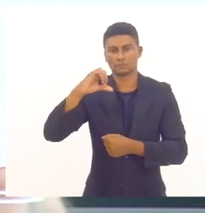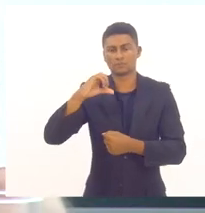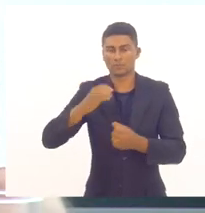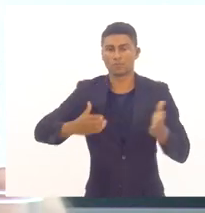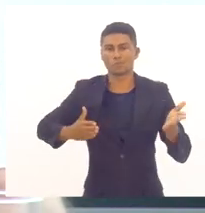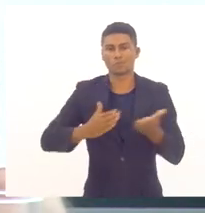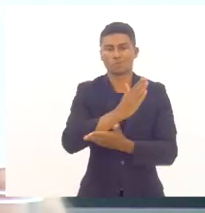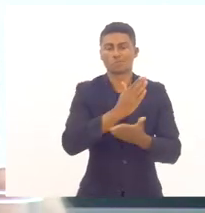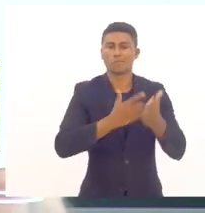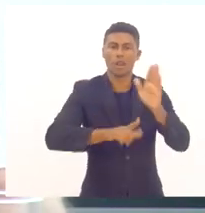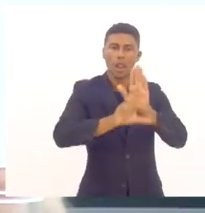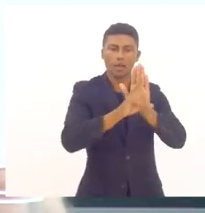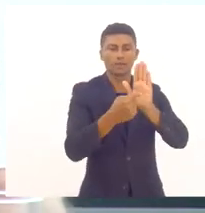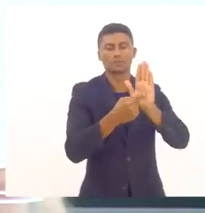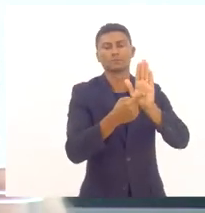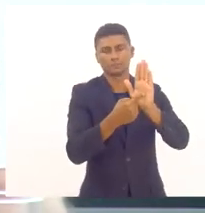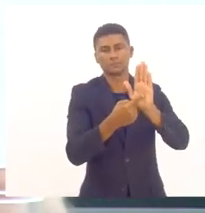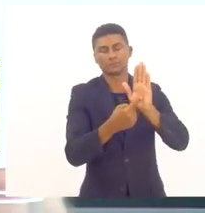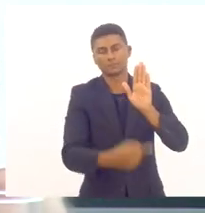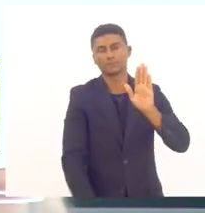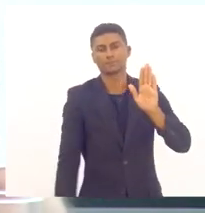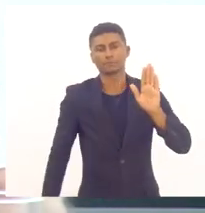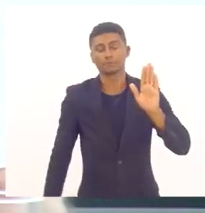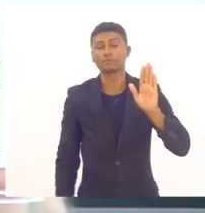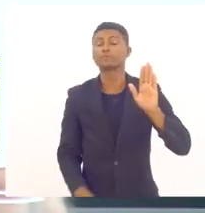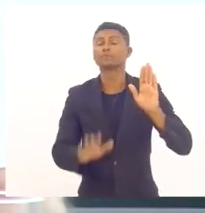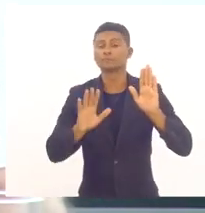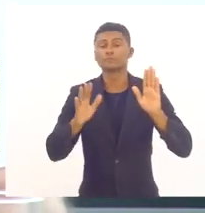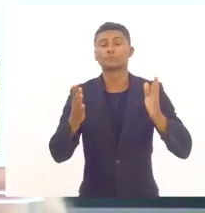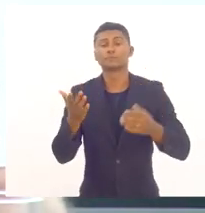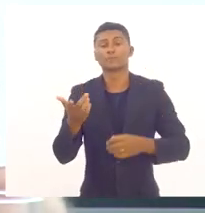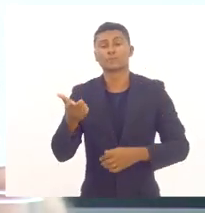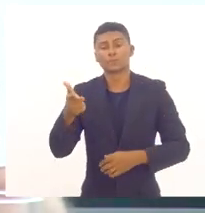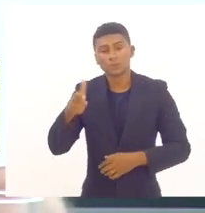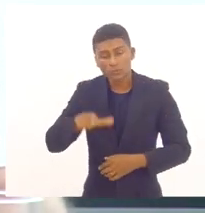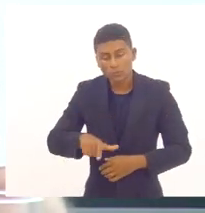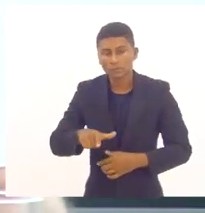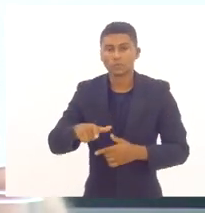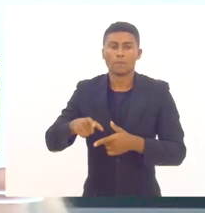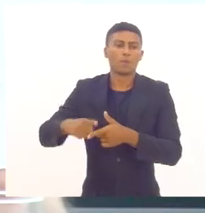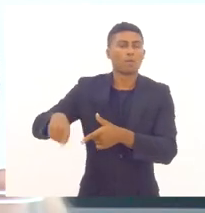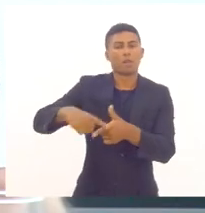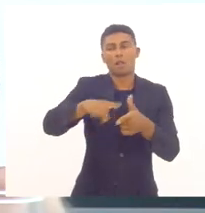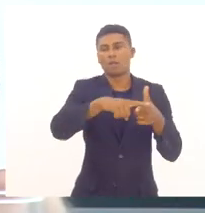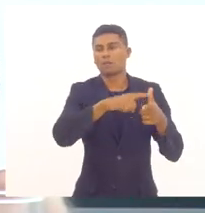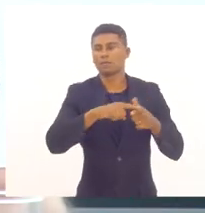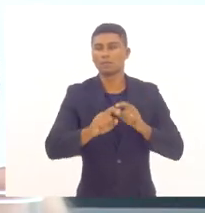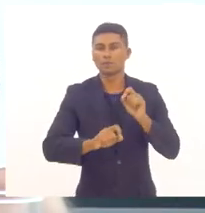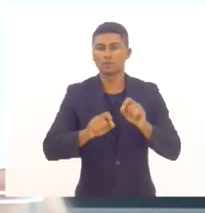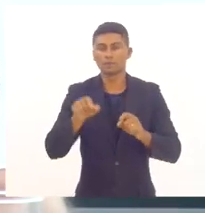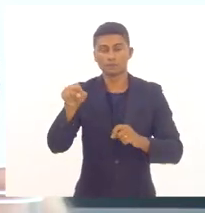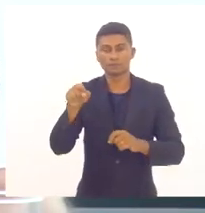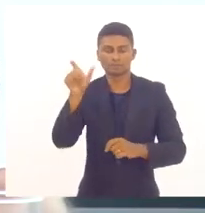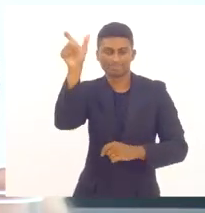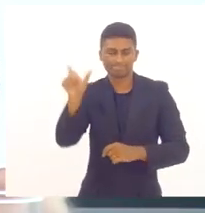ela pudesse ser implementada. Mais uma vez, a gente esbarra num problema político, que o governador é